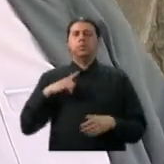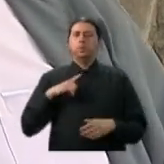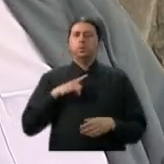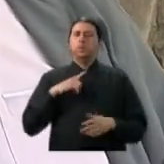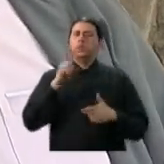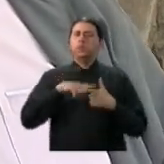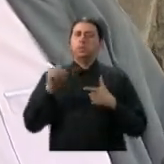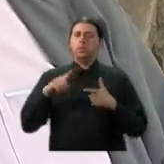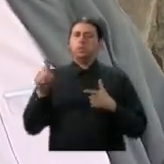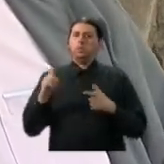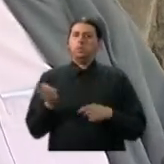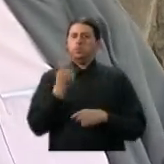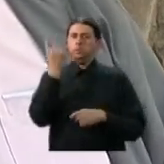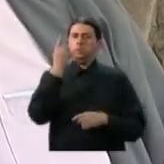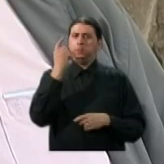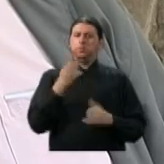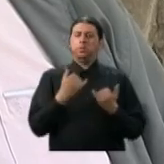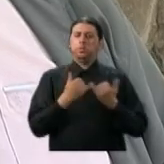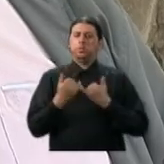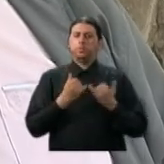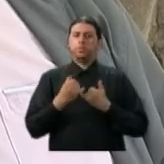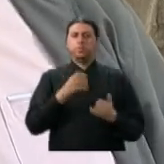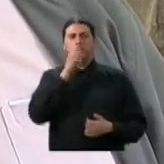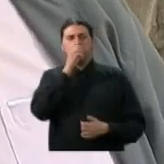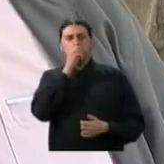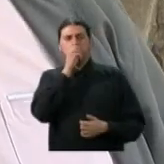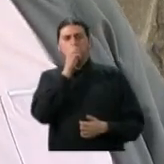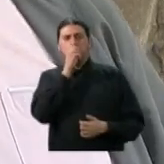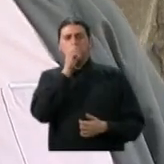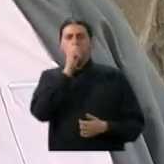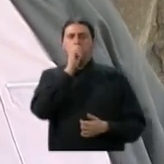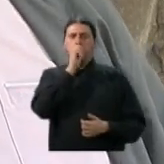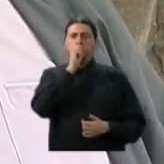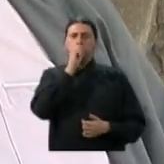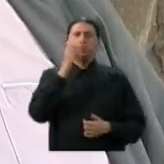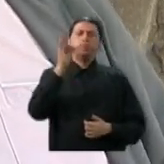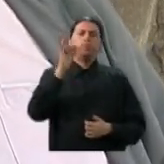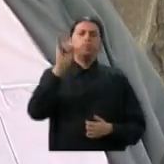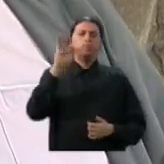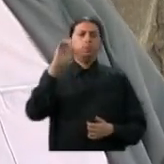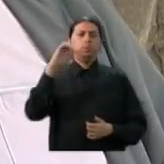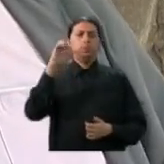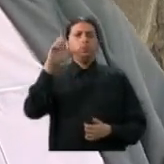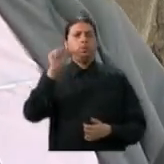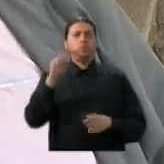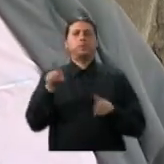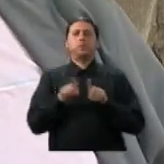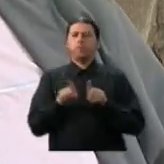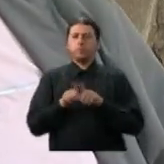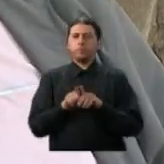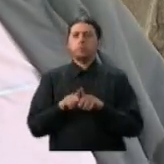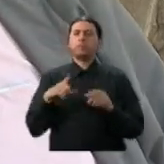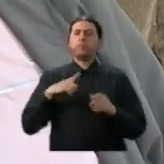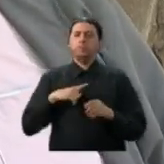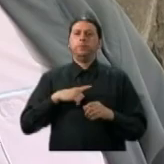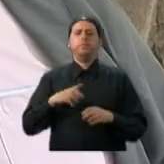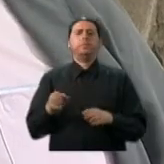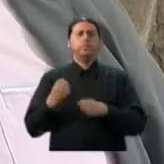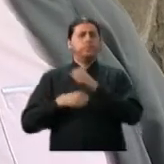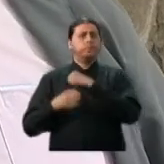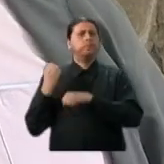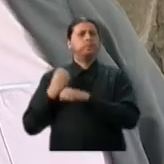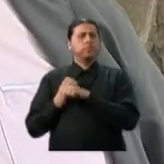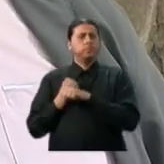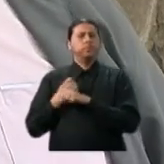o caso da tuberculose, não é uma epidemia de tuberculose. É uma endemia, é uma doença que está em altos níveis há muito tempo. Não